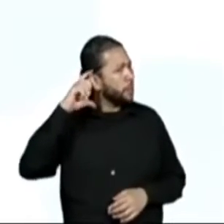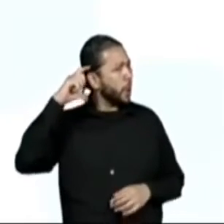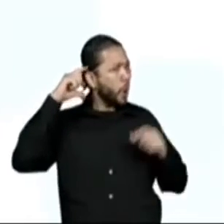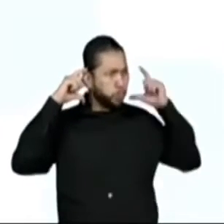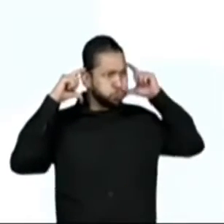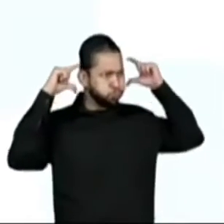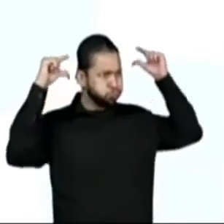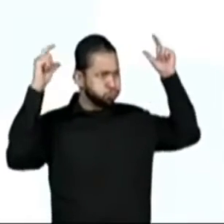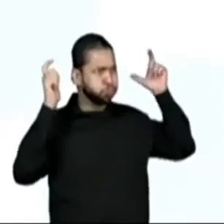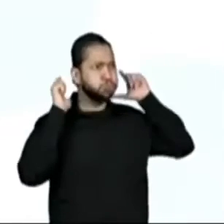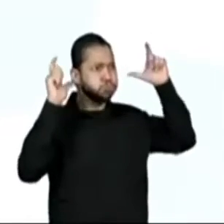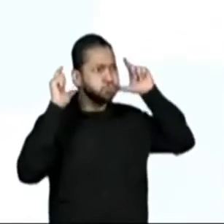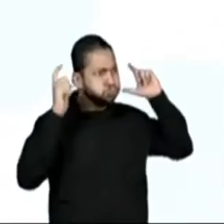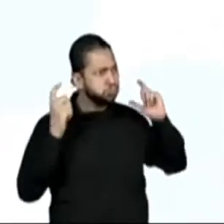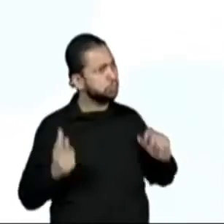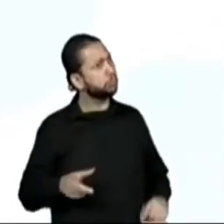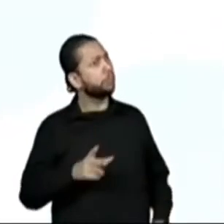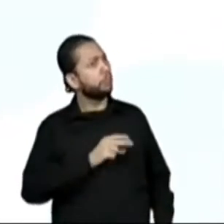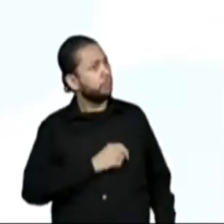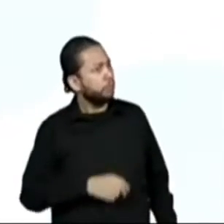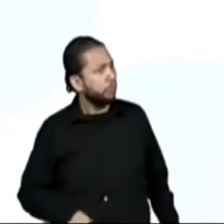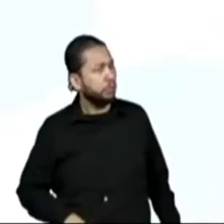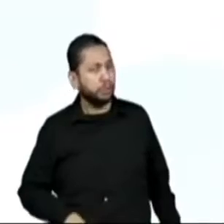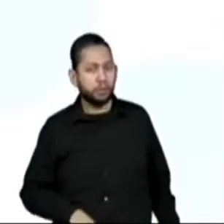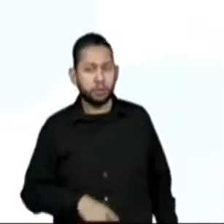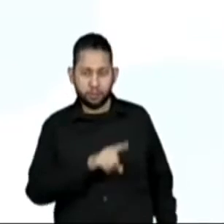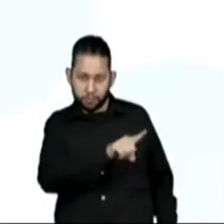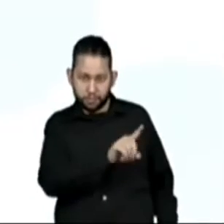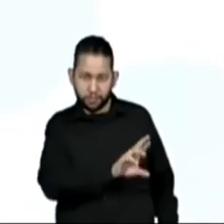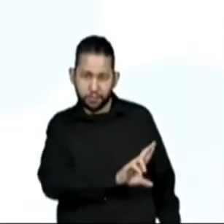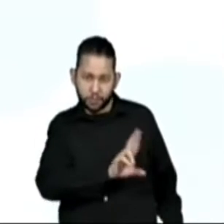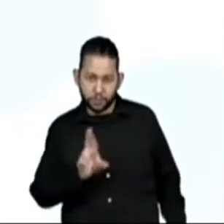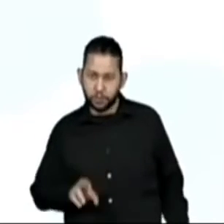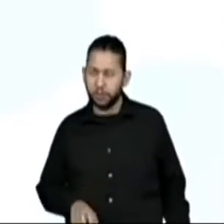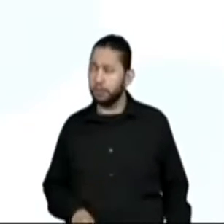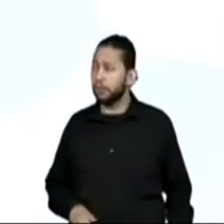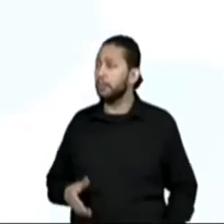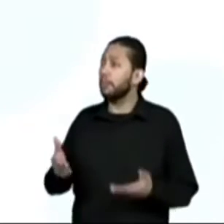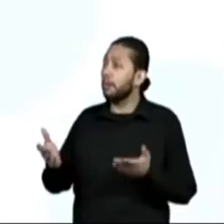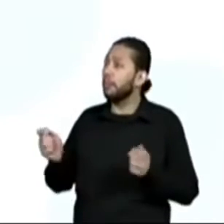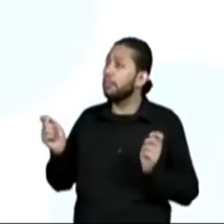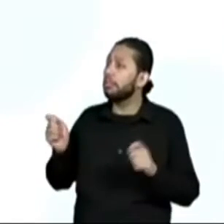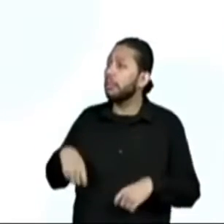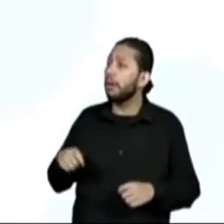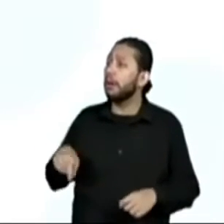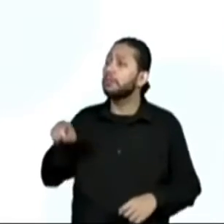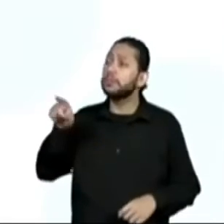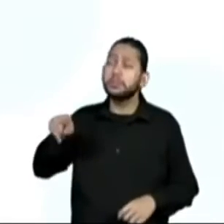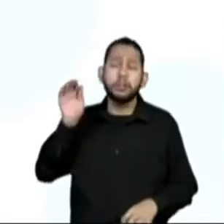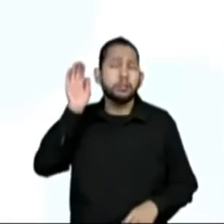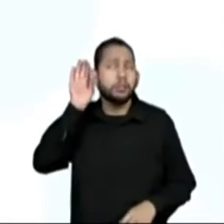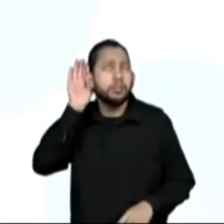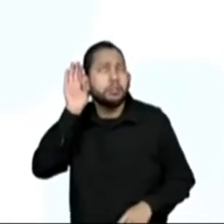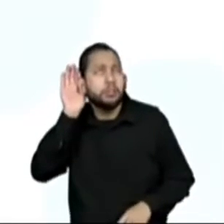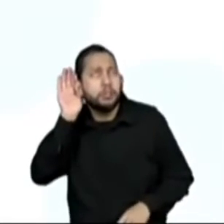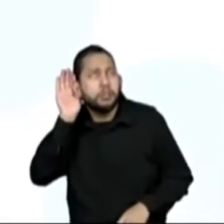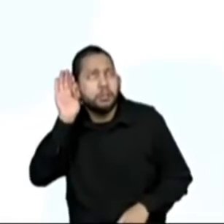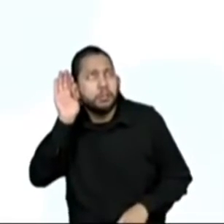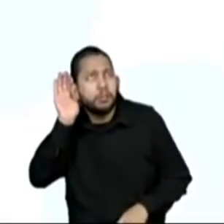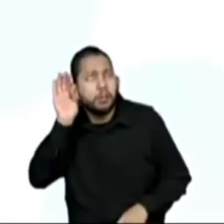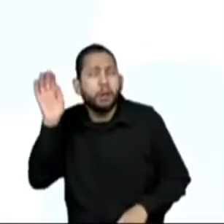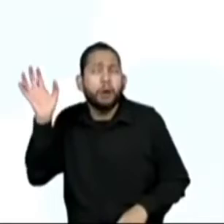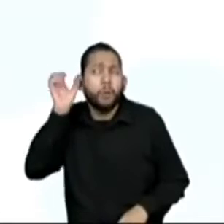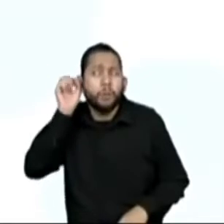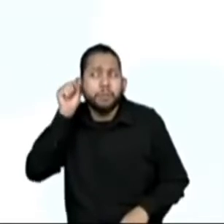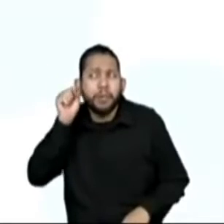vovó, que na verdade é o lobo, responde? A Alice falou, é para te escutar melhor. Vou continuar aqui, ó, na